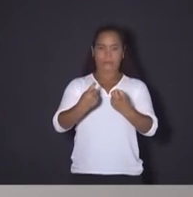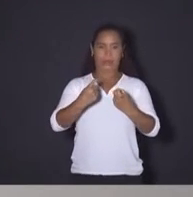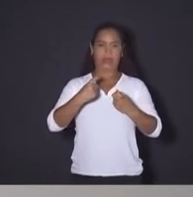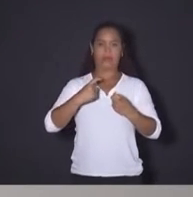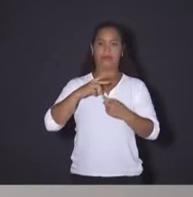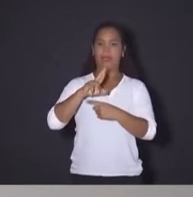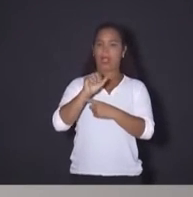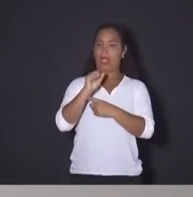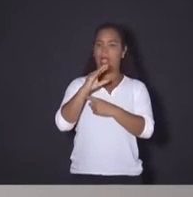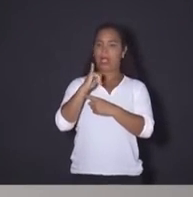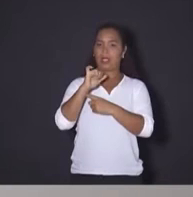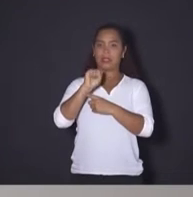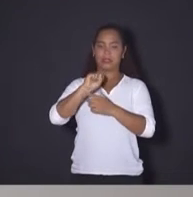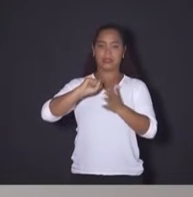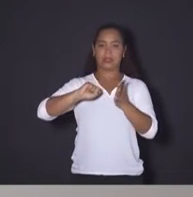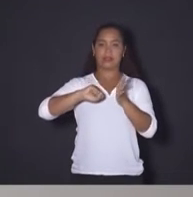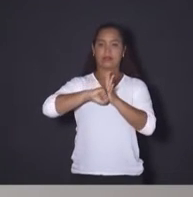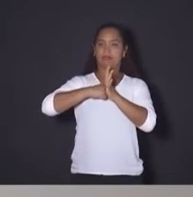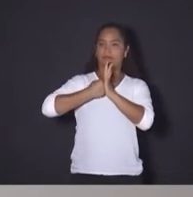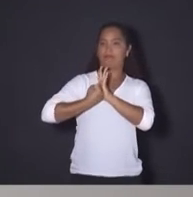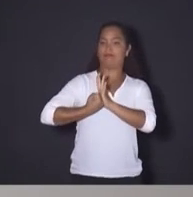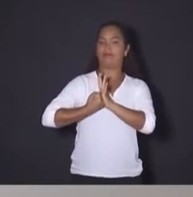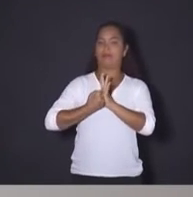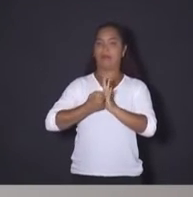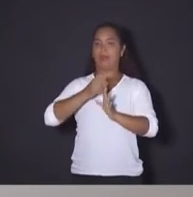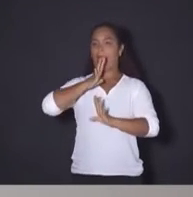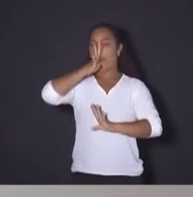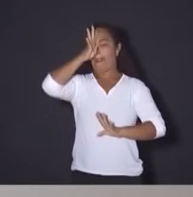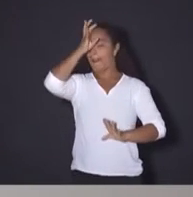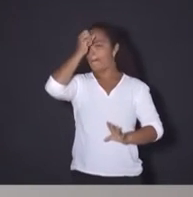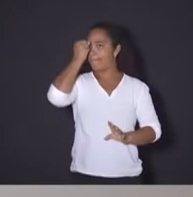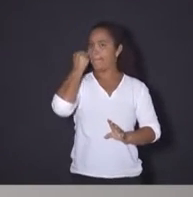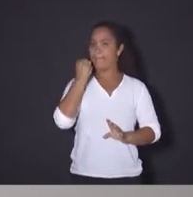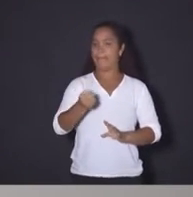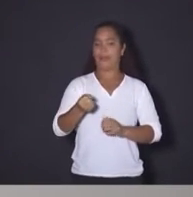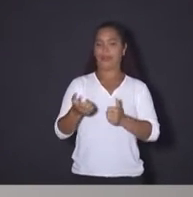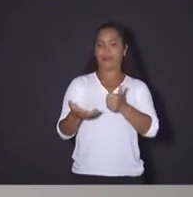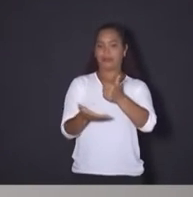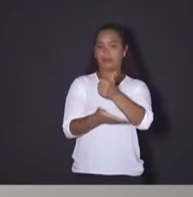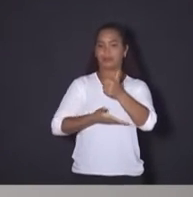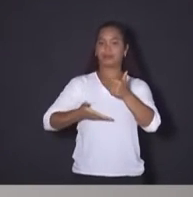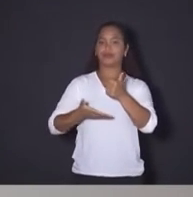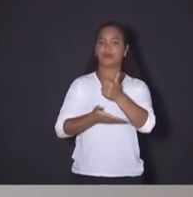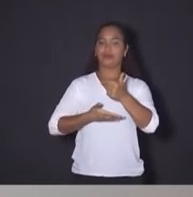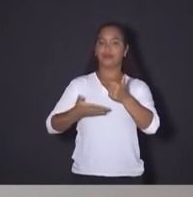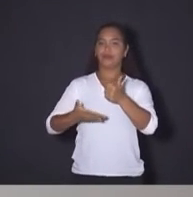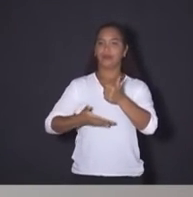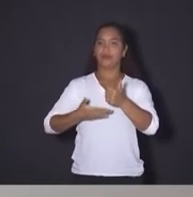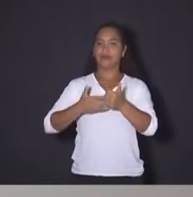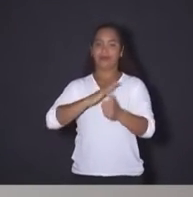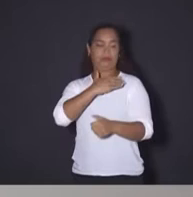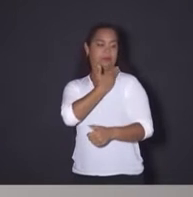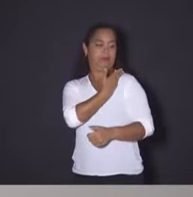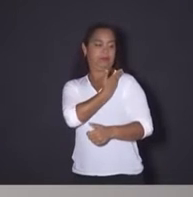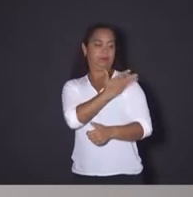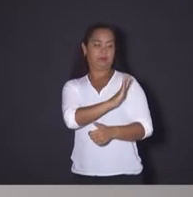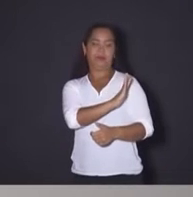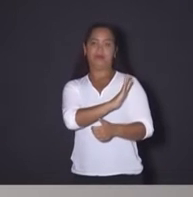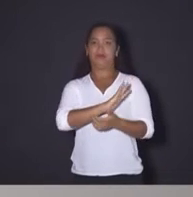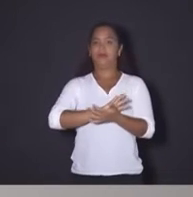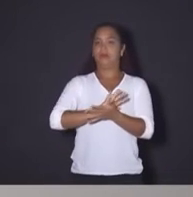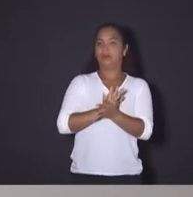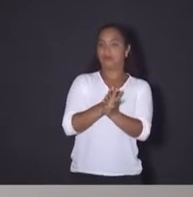covardemente misógina absurdamente baseada na discriminação na produção